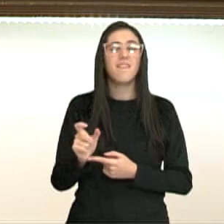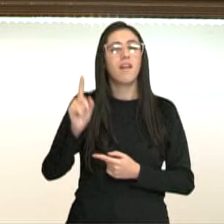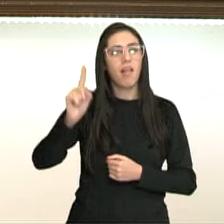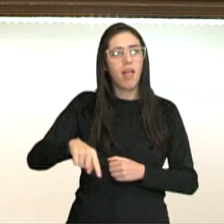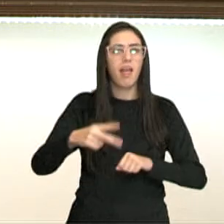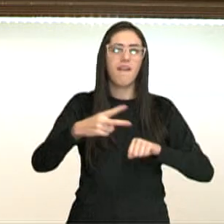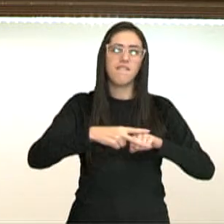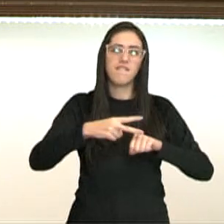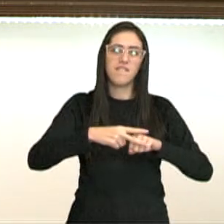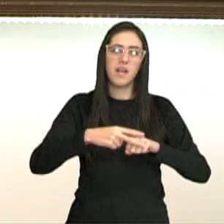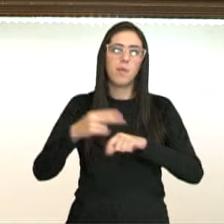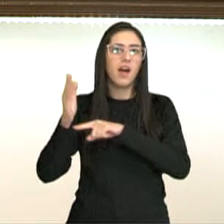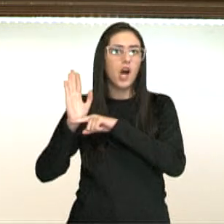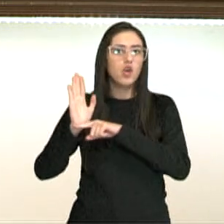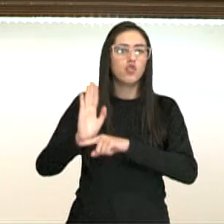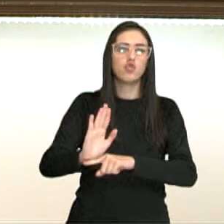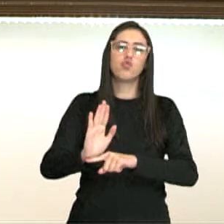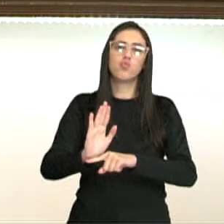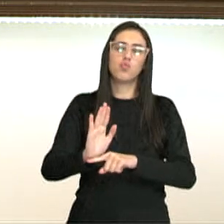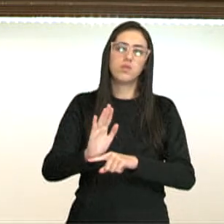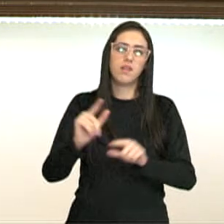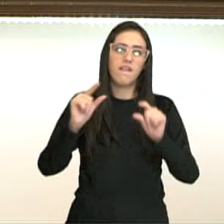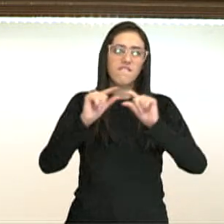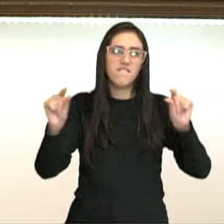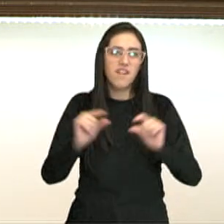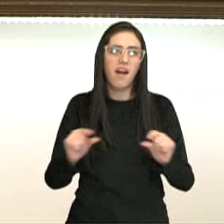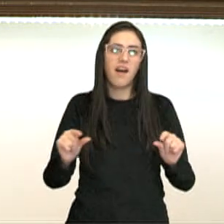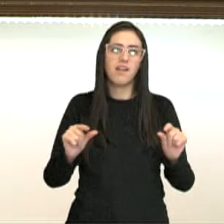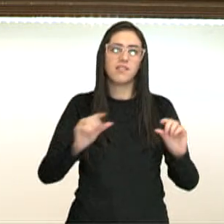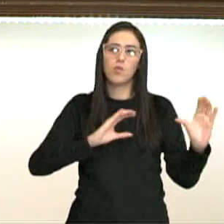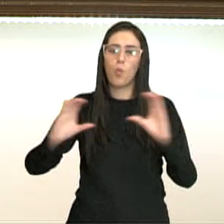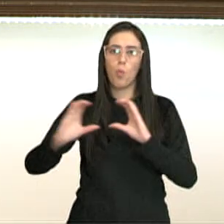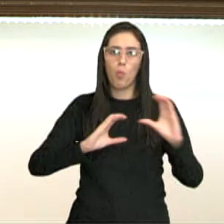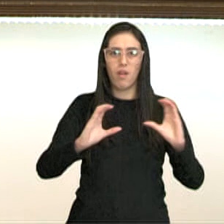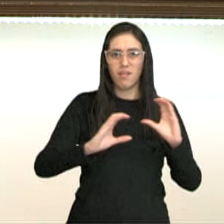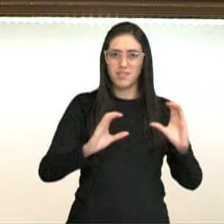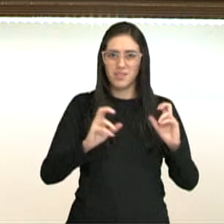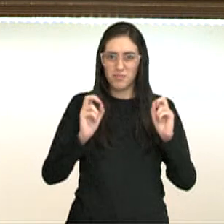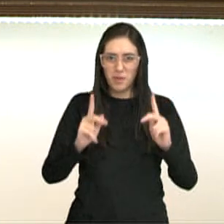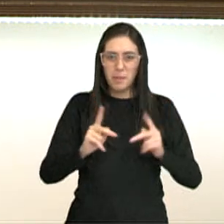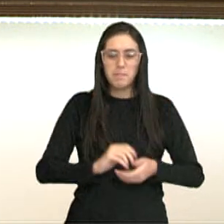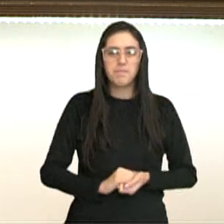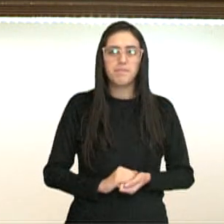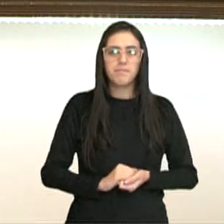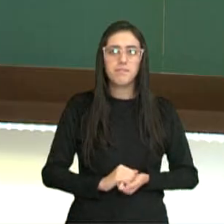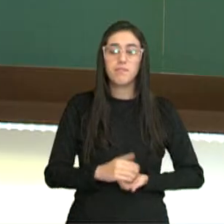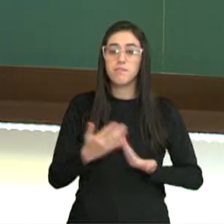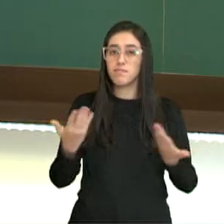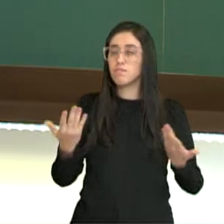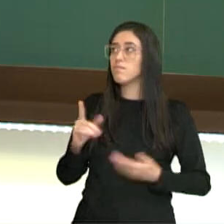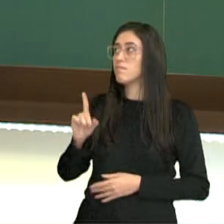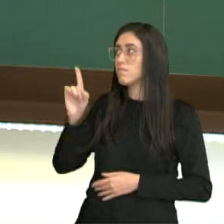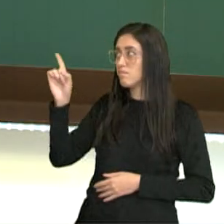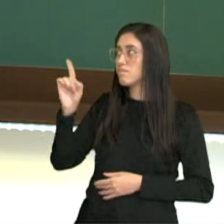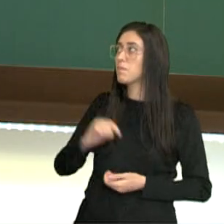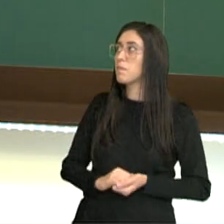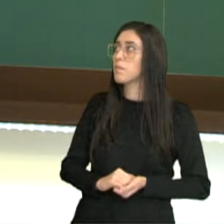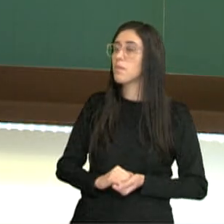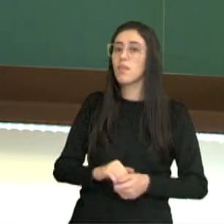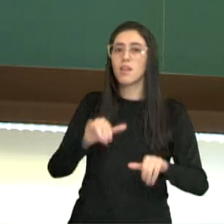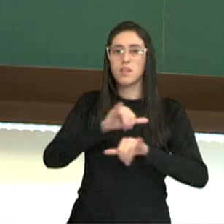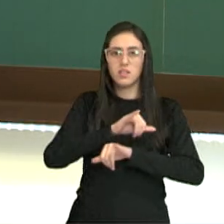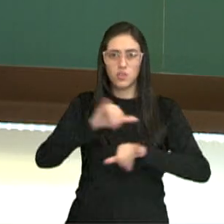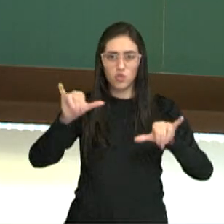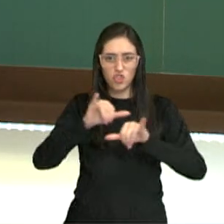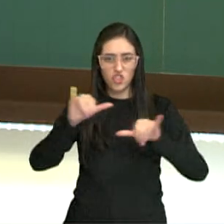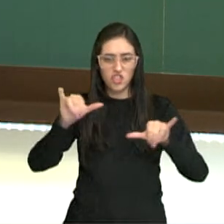vão sustentar a minha situação comunicativa, ok? Ó, nas notícias, em que